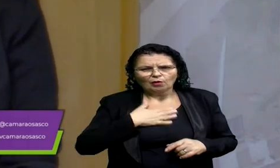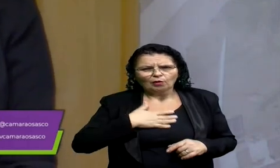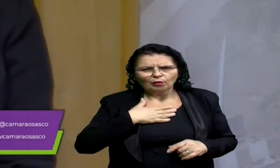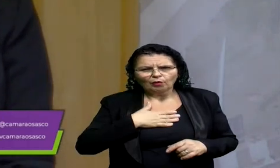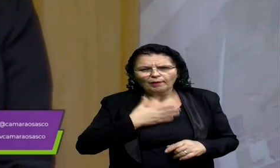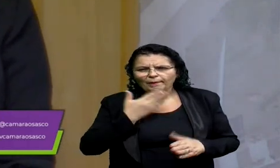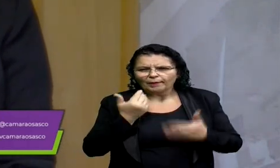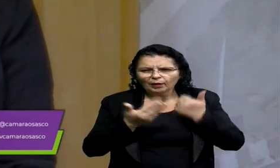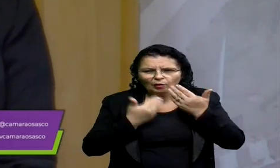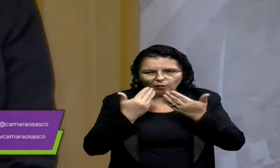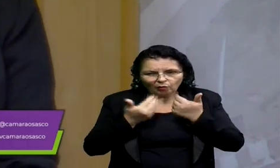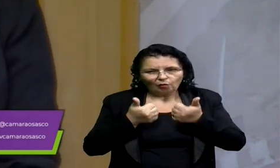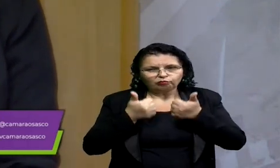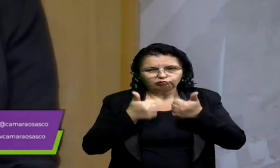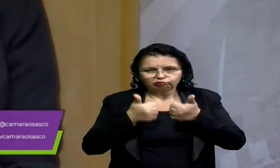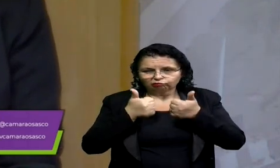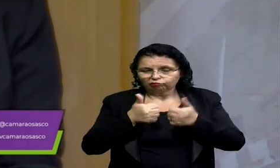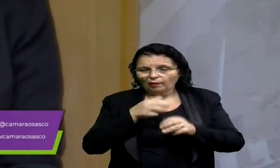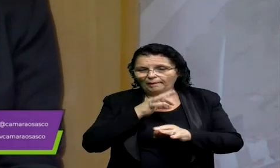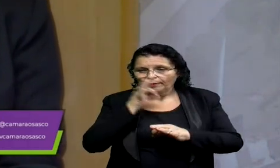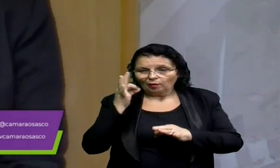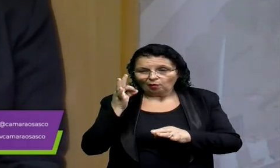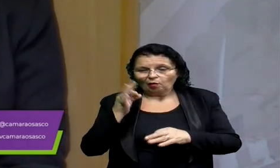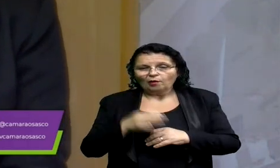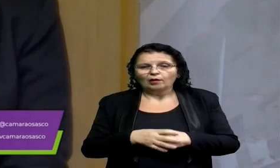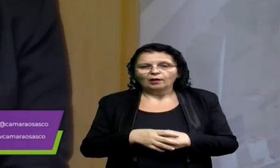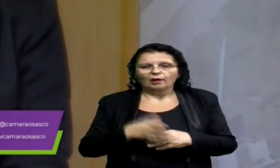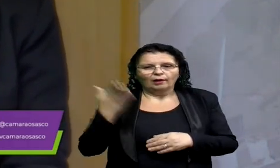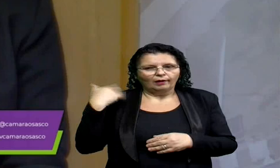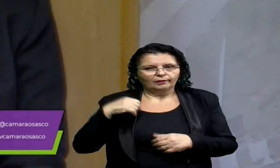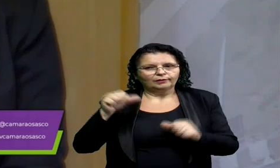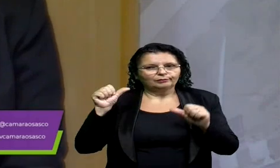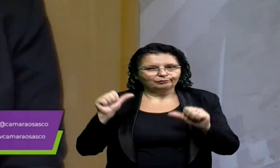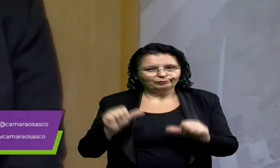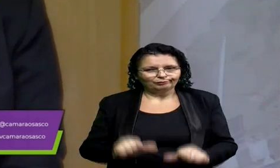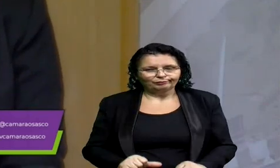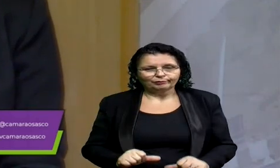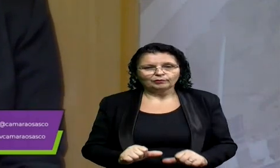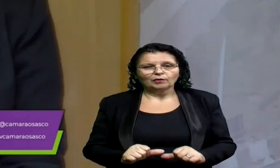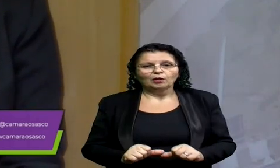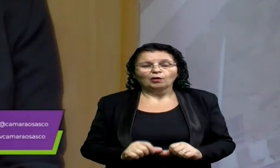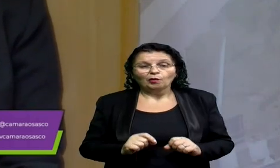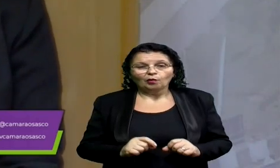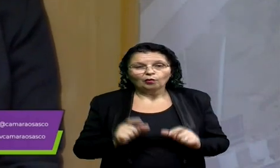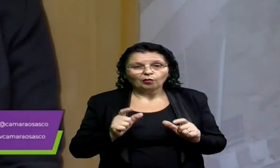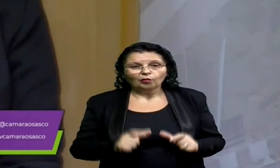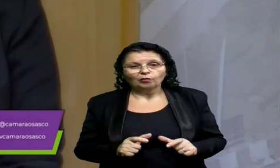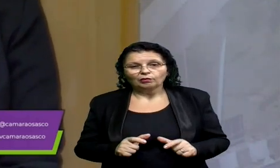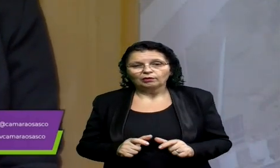fazer melhorou muito já esse cemitério porque antigamente era né um lugar muito muito terrível